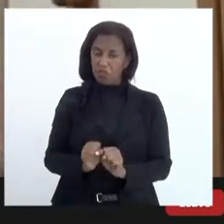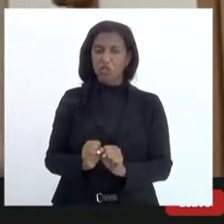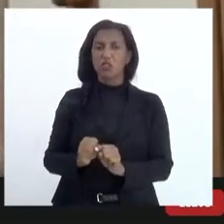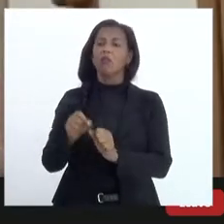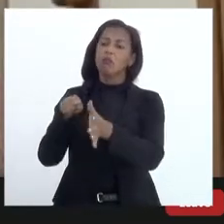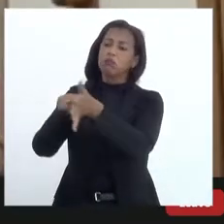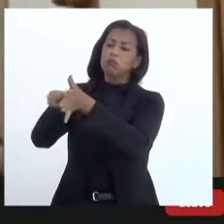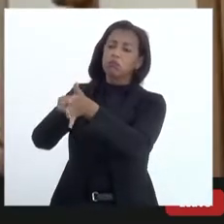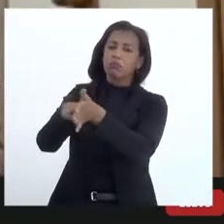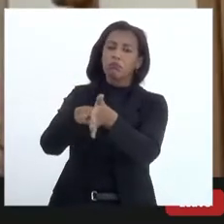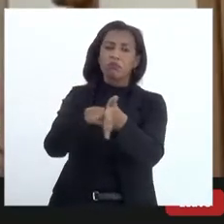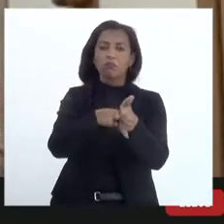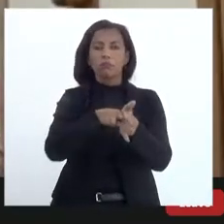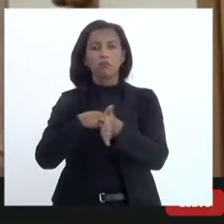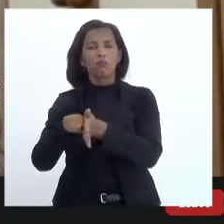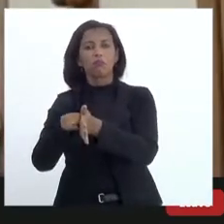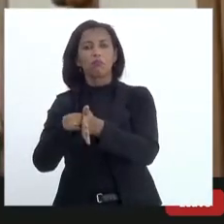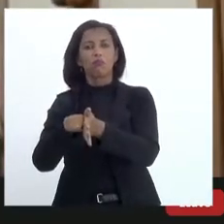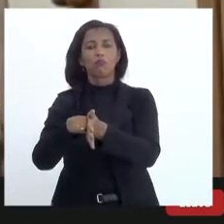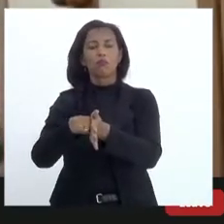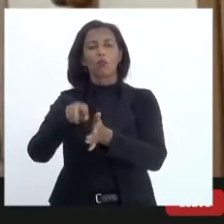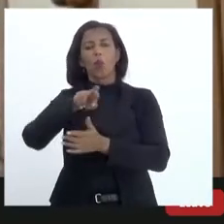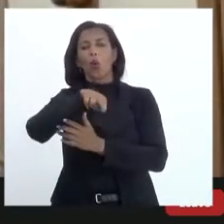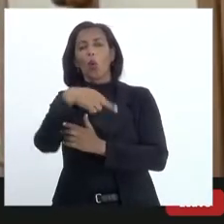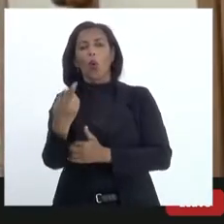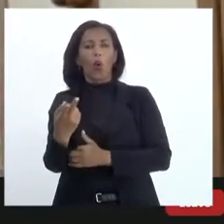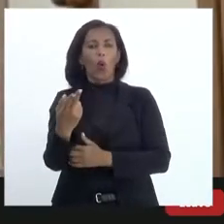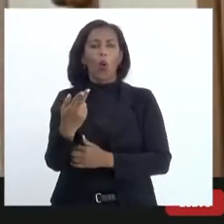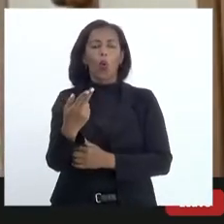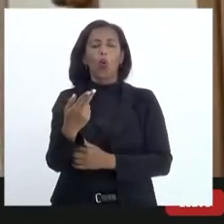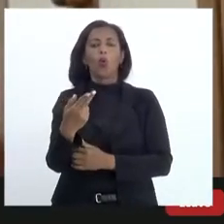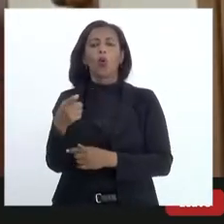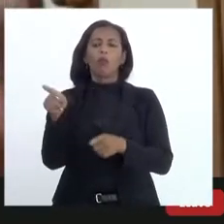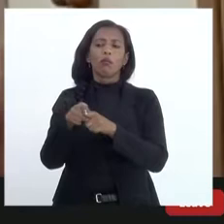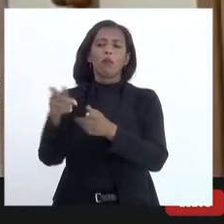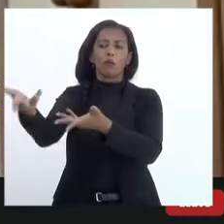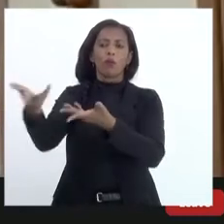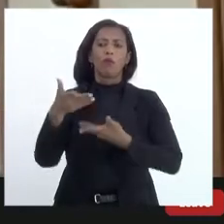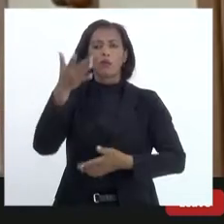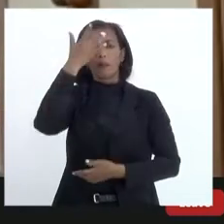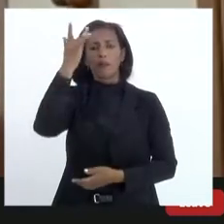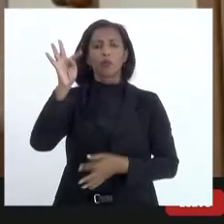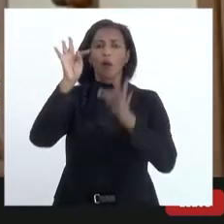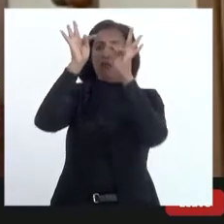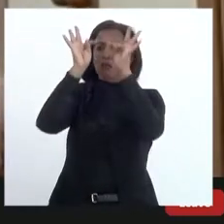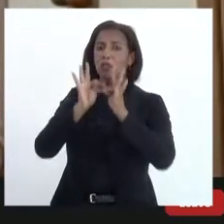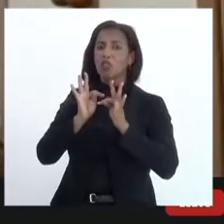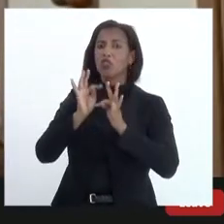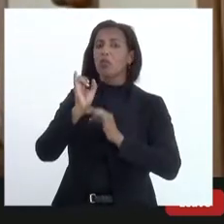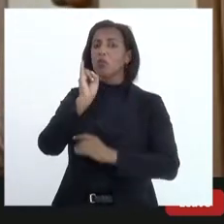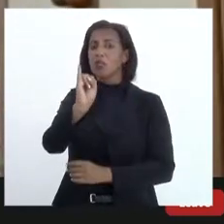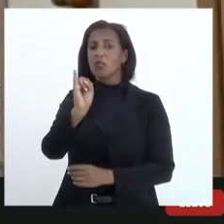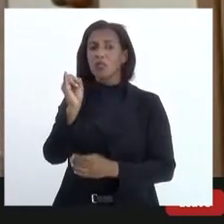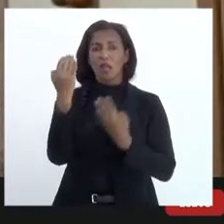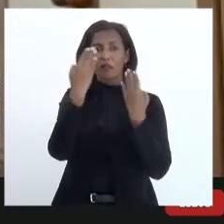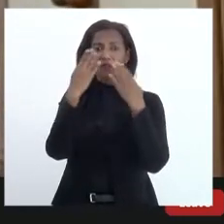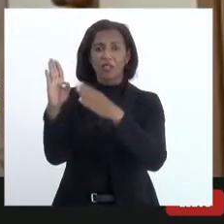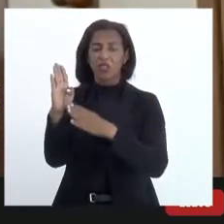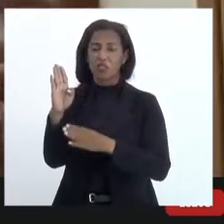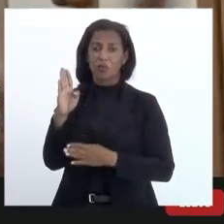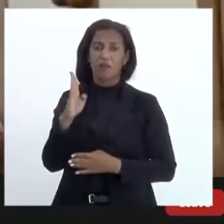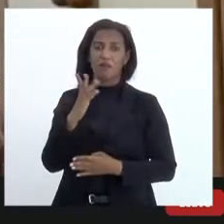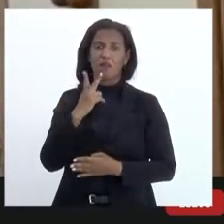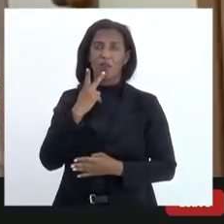perícia e oitiva de determinadas testemunhas que, porventura, a vítima não falou na hora. Olha,